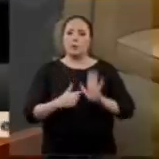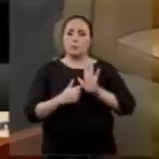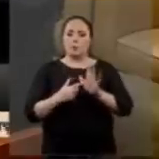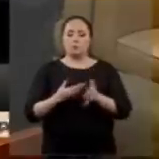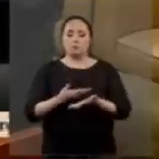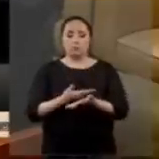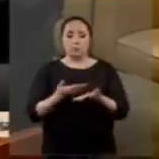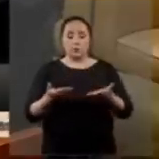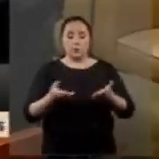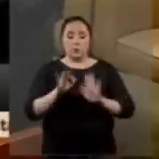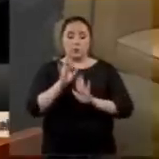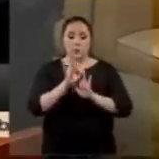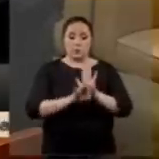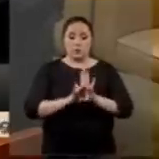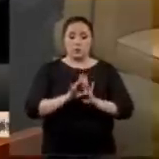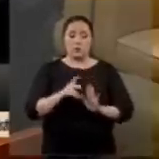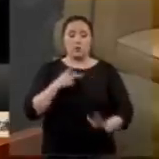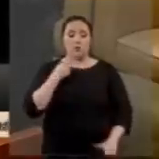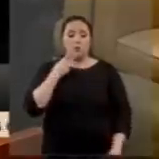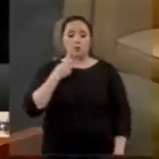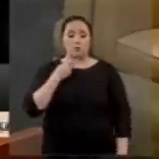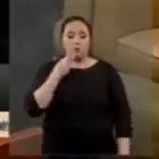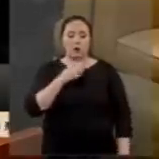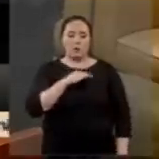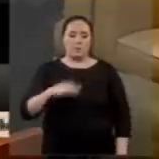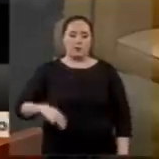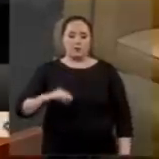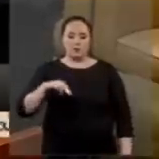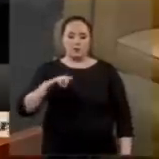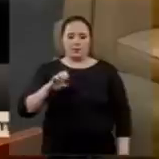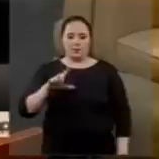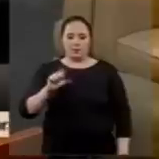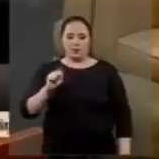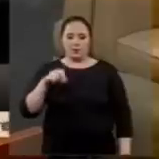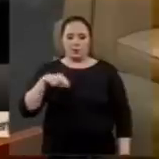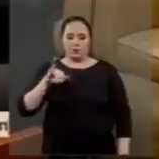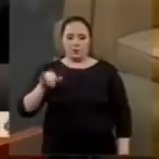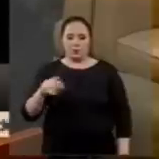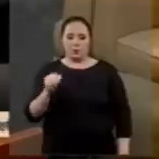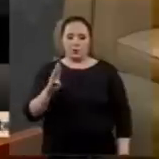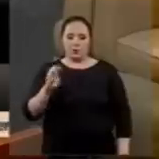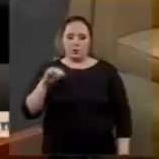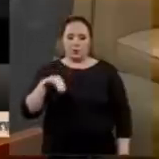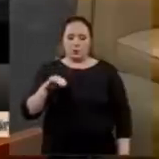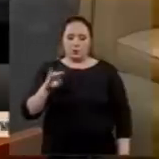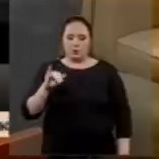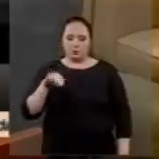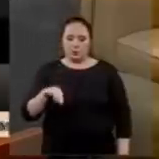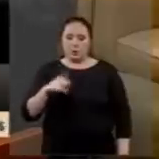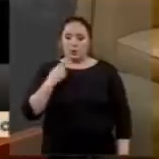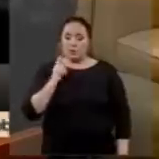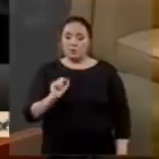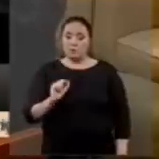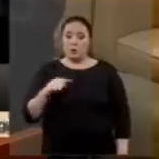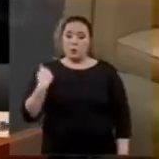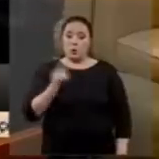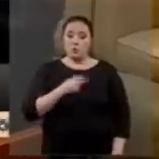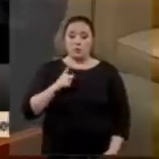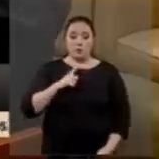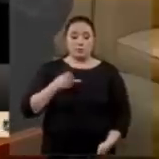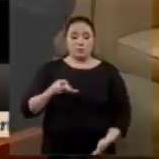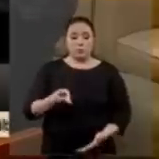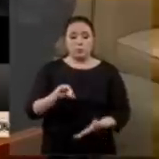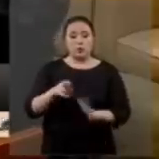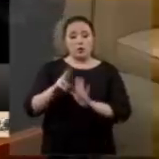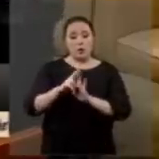um trecho da fala do ministro Nelson Jobim durante os debates, em que diz que enquanto tivermos a manutenção da